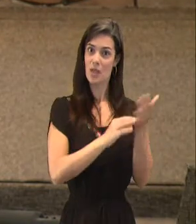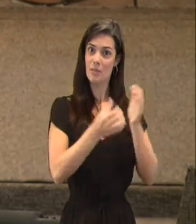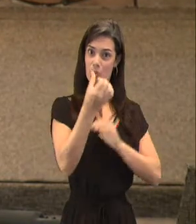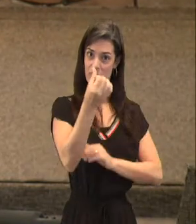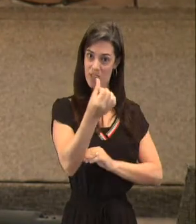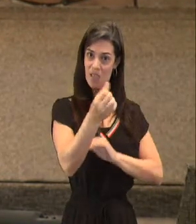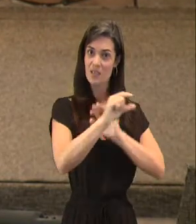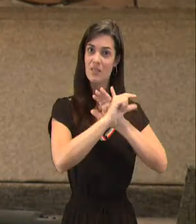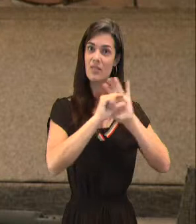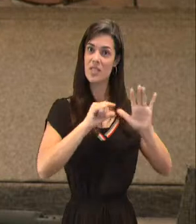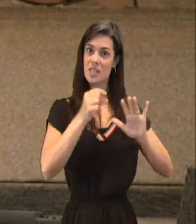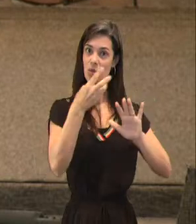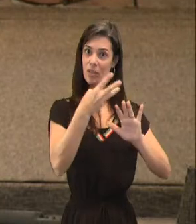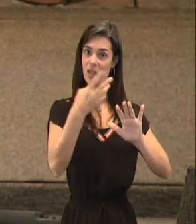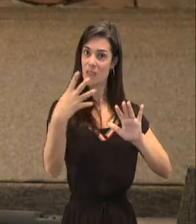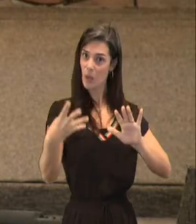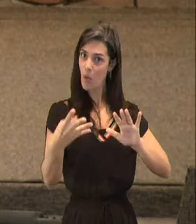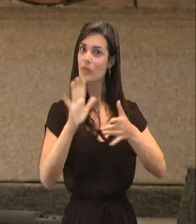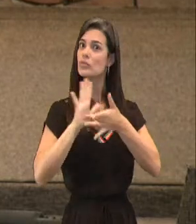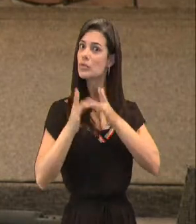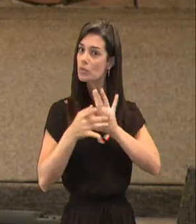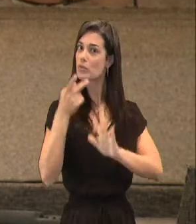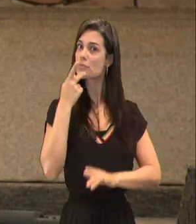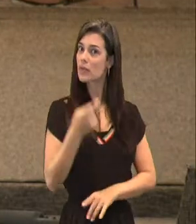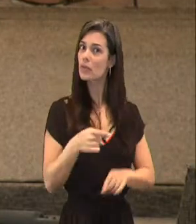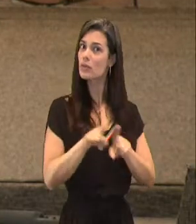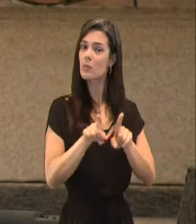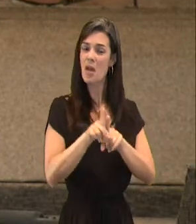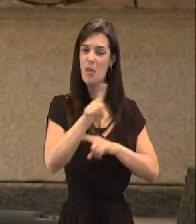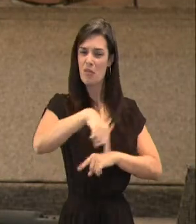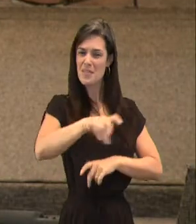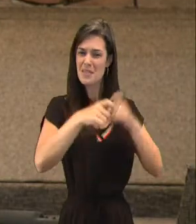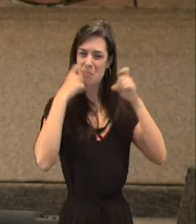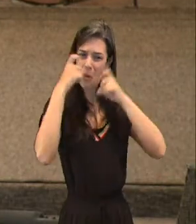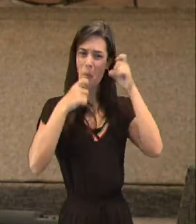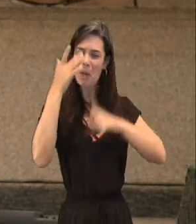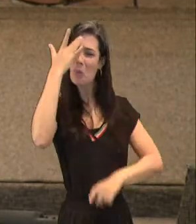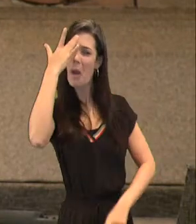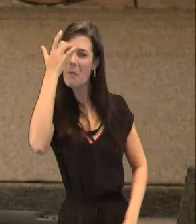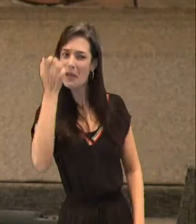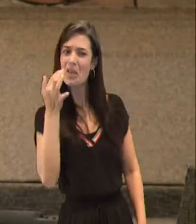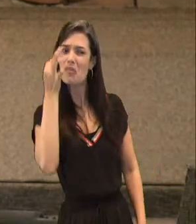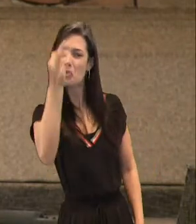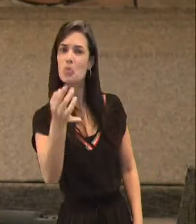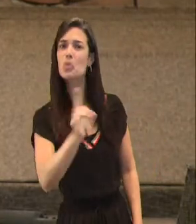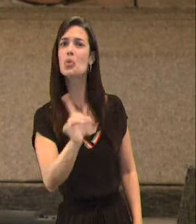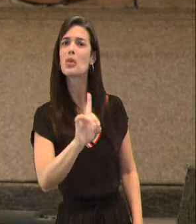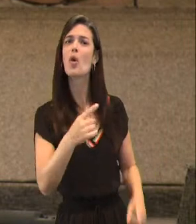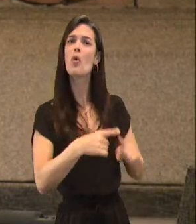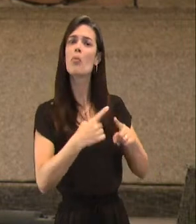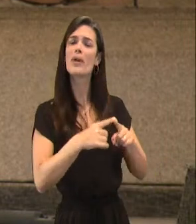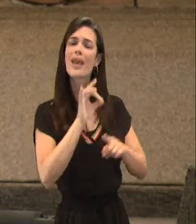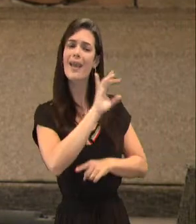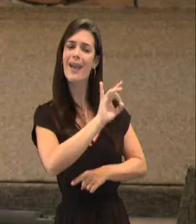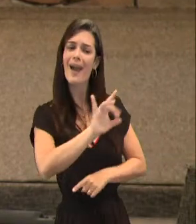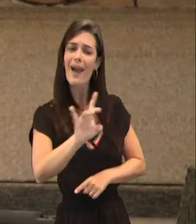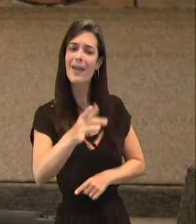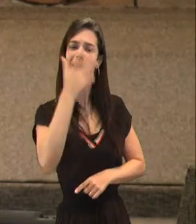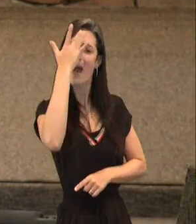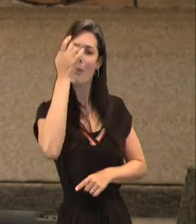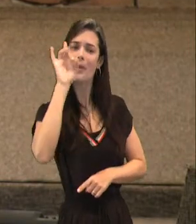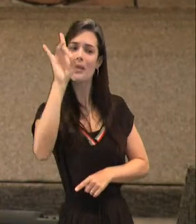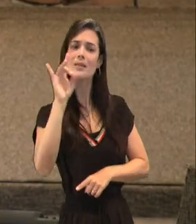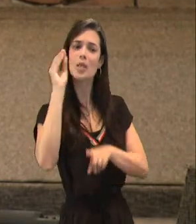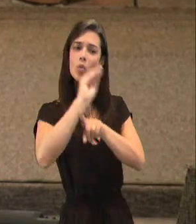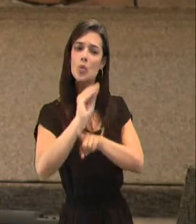verso 34, ele diz: não vos inquieteis com o dia de amanhã, pois o amanhã trará os seus próprios cuidados,